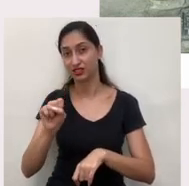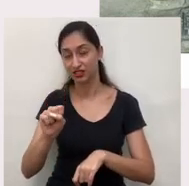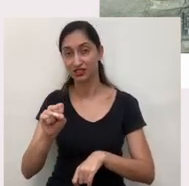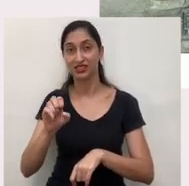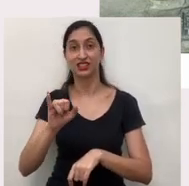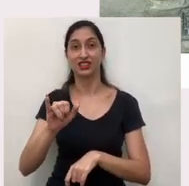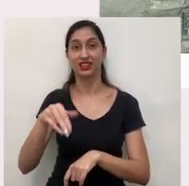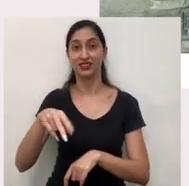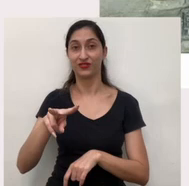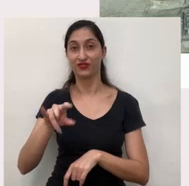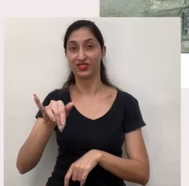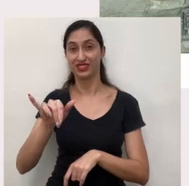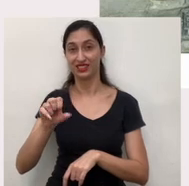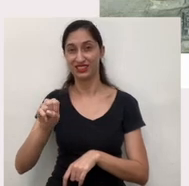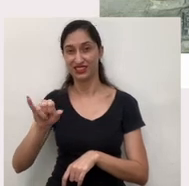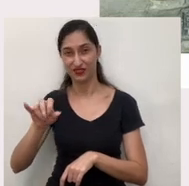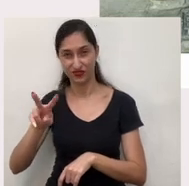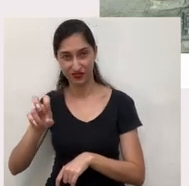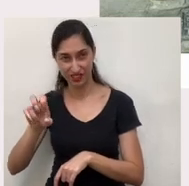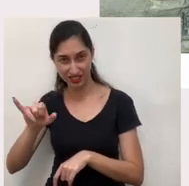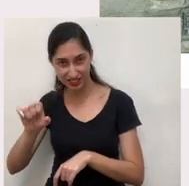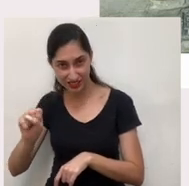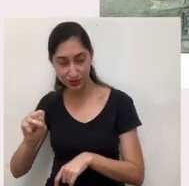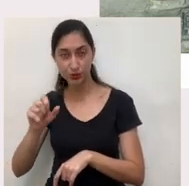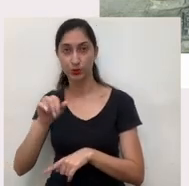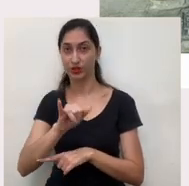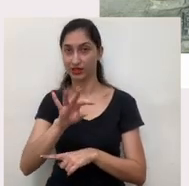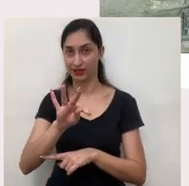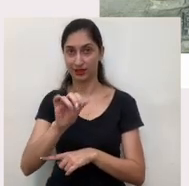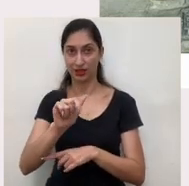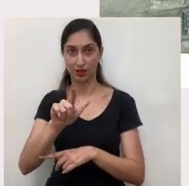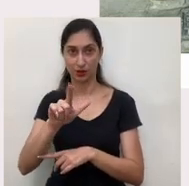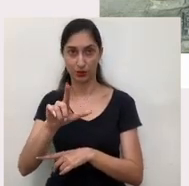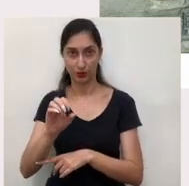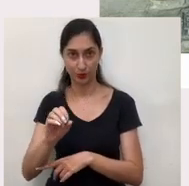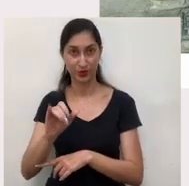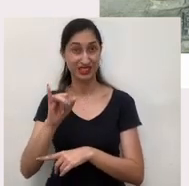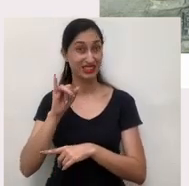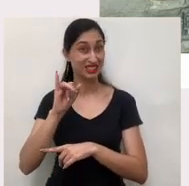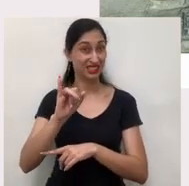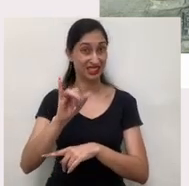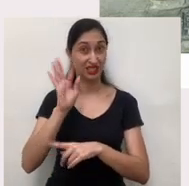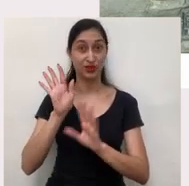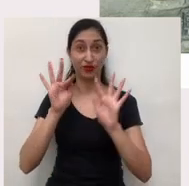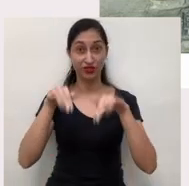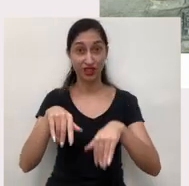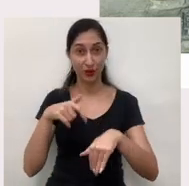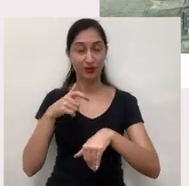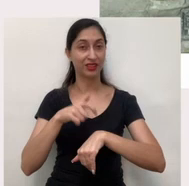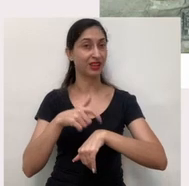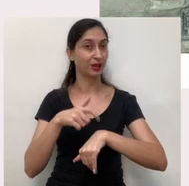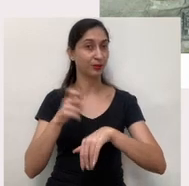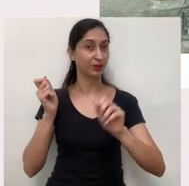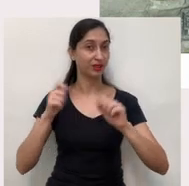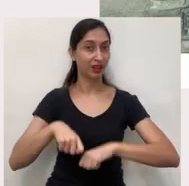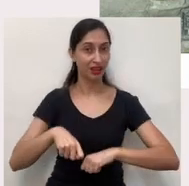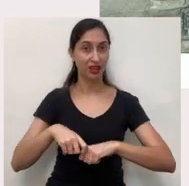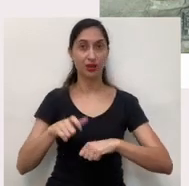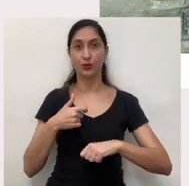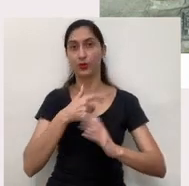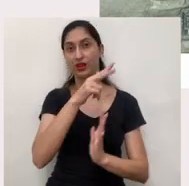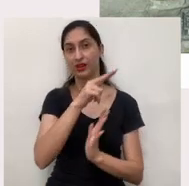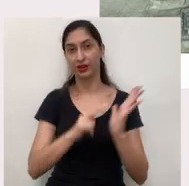se a gente chegar no final e eu já, dessa parte, eu tiver tempo, aí eu vou ler. Assim, mas é uma passagem super